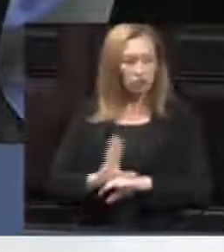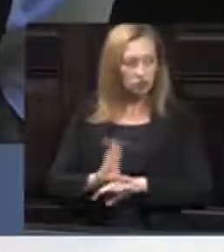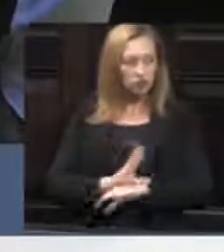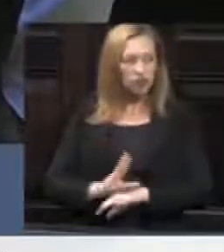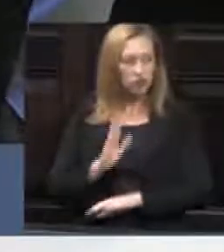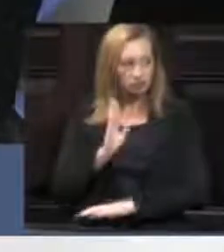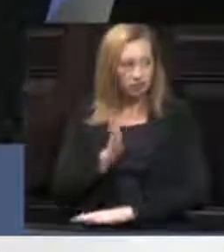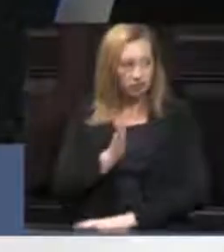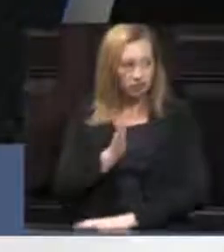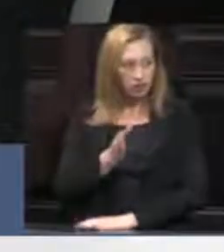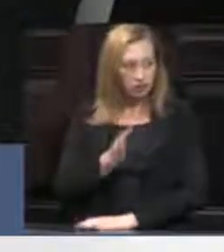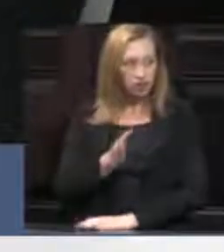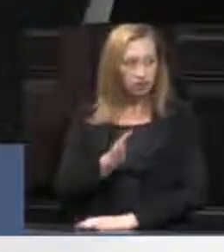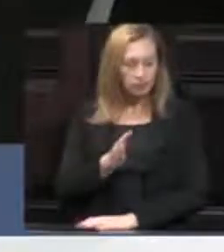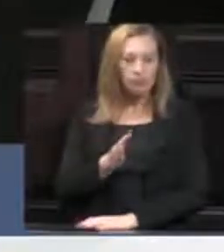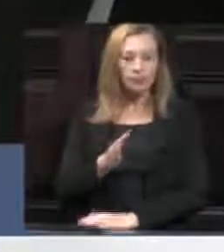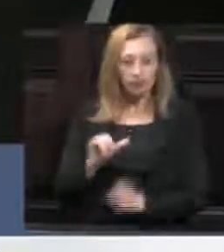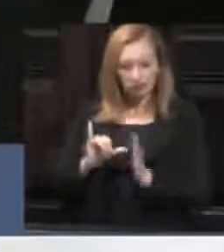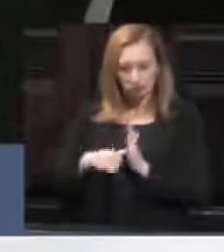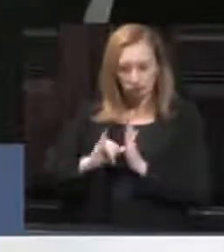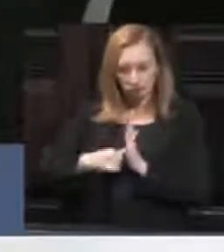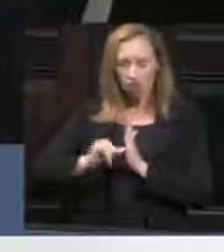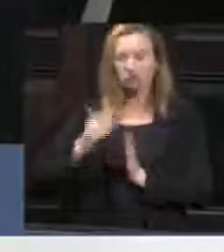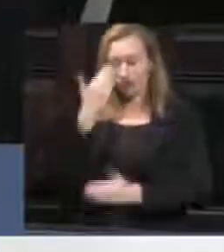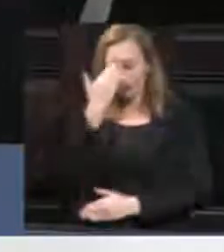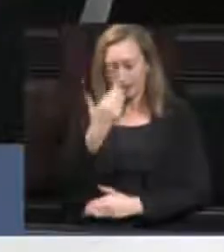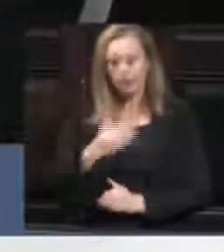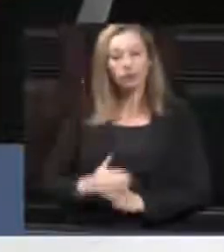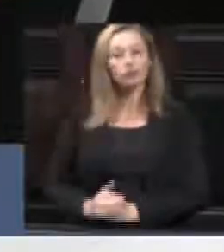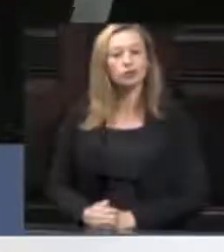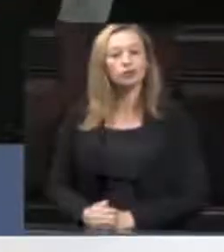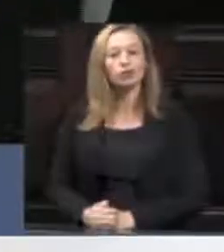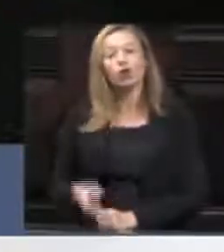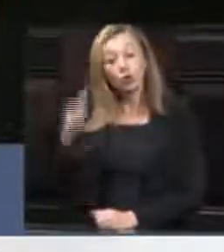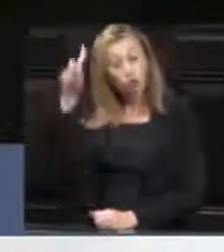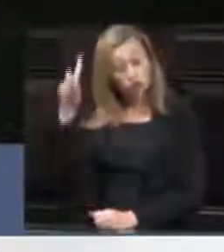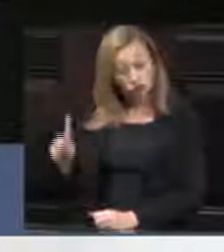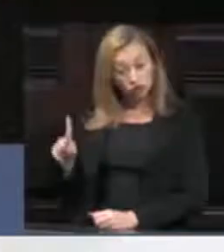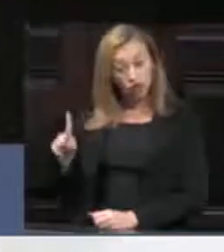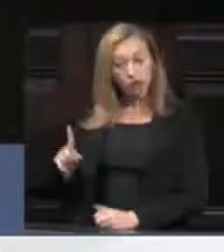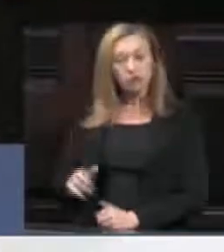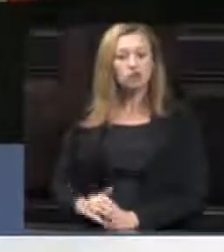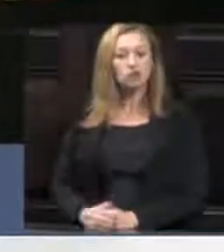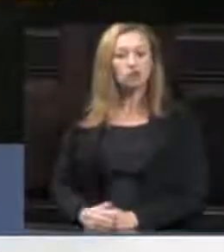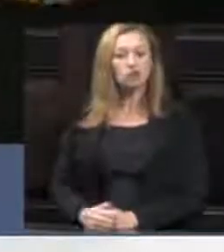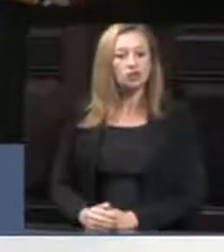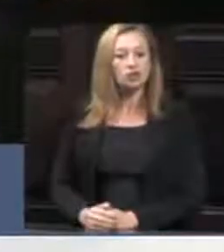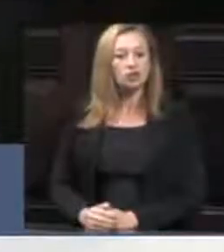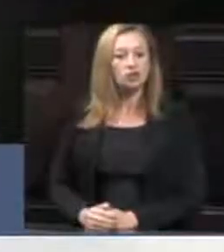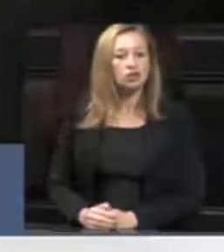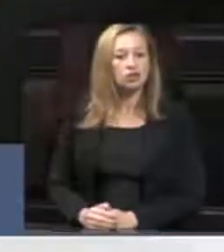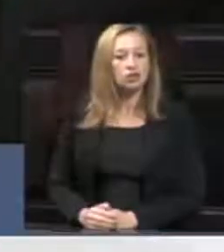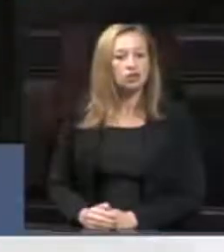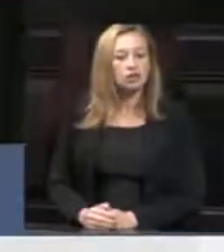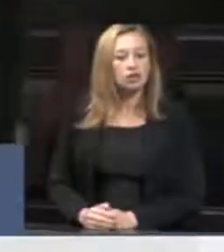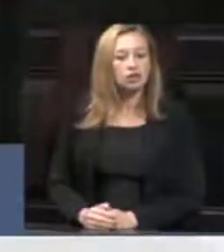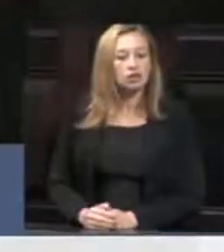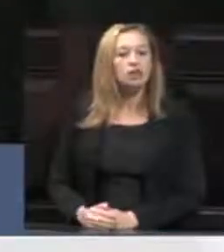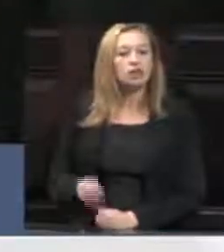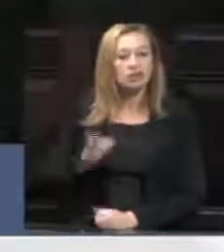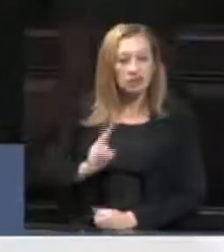Devidamente publicadas no Diário Oficial. Agradeço a Vossa Excelência. Quero dizer que o direito advoga sempre